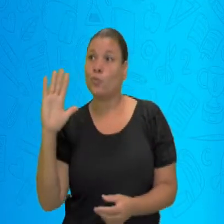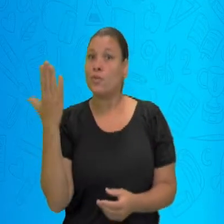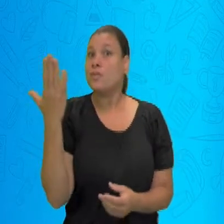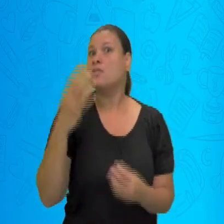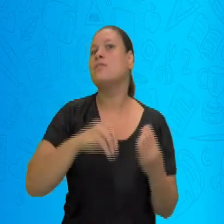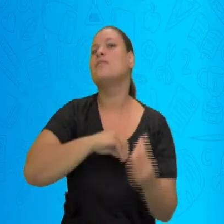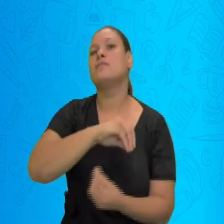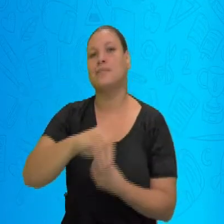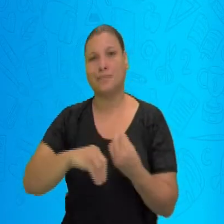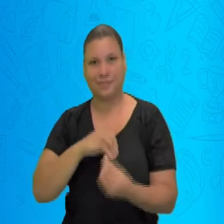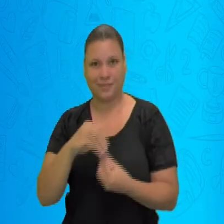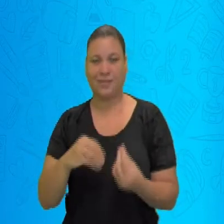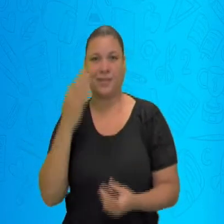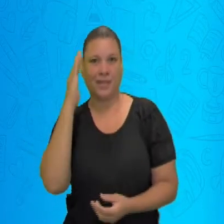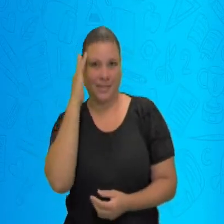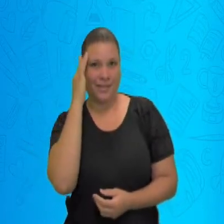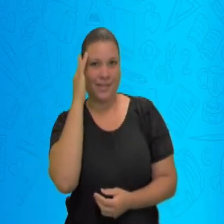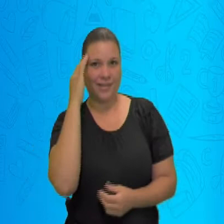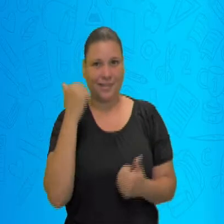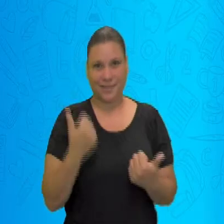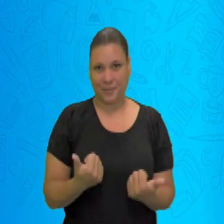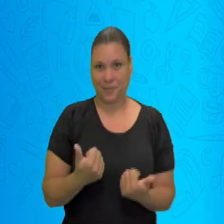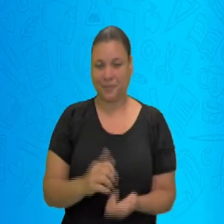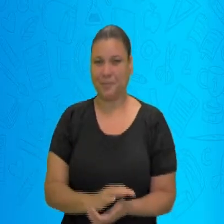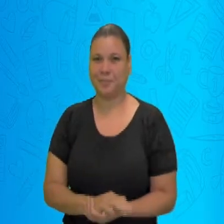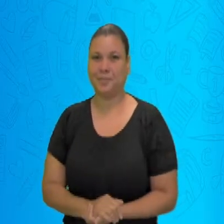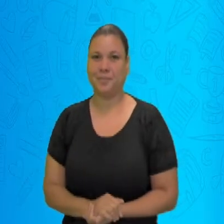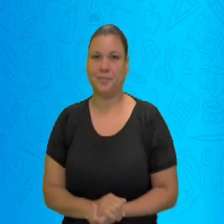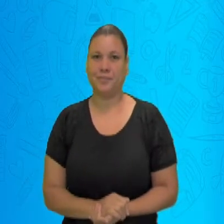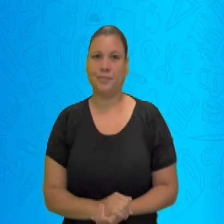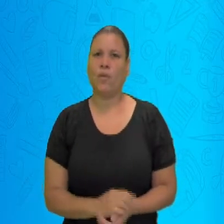tá? Na outra aula, que